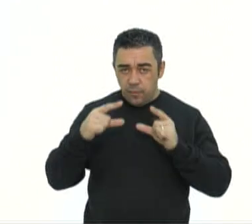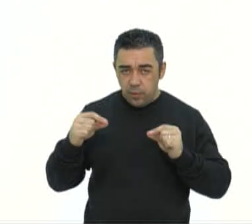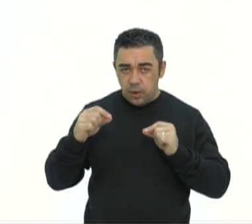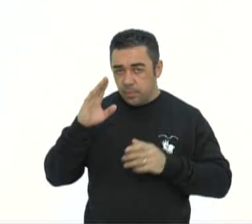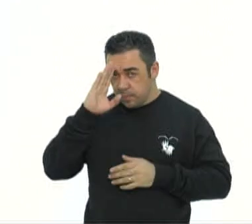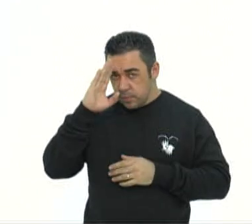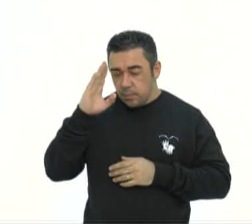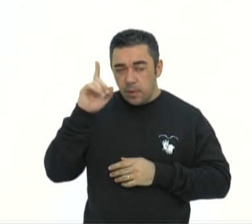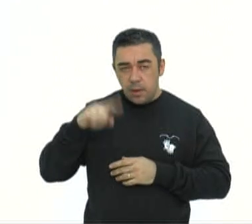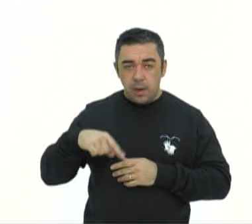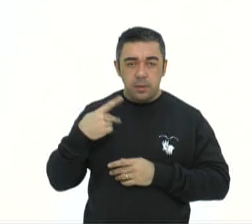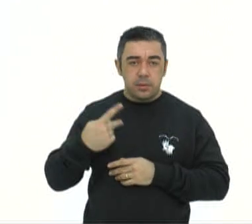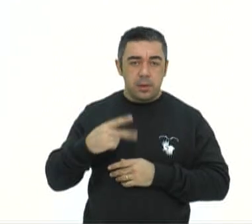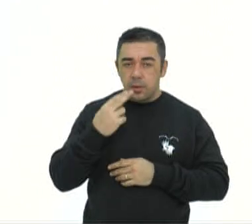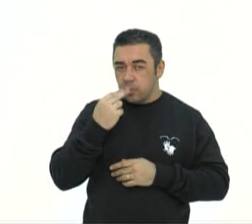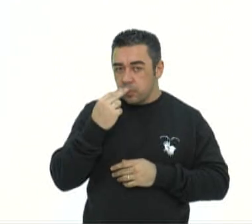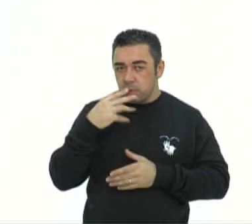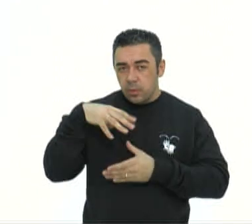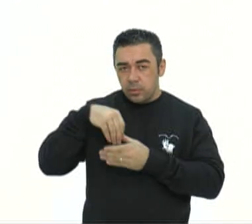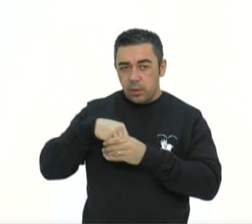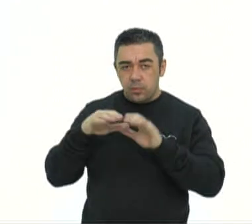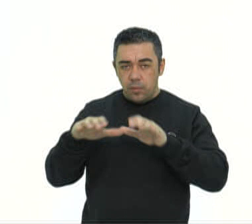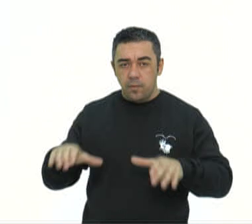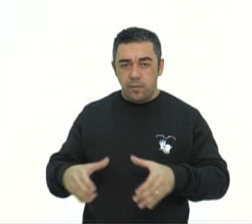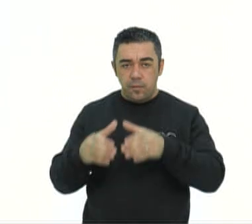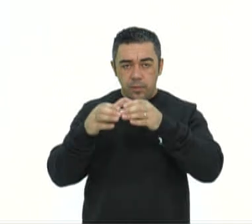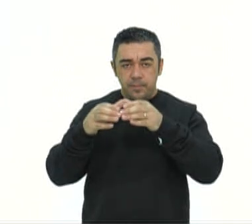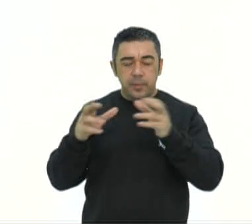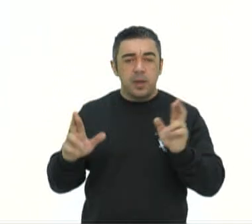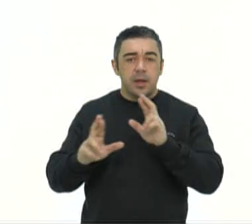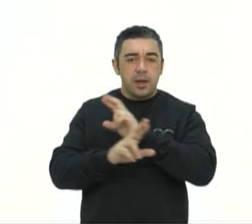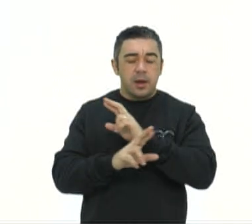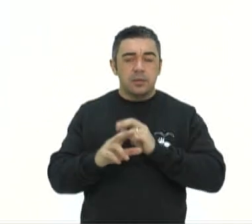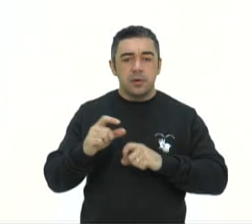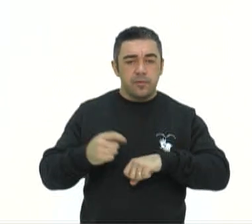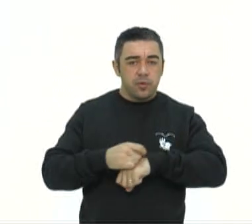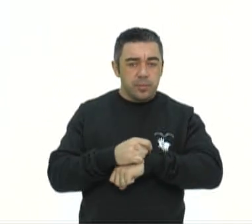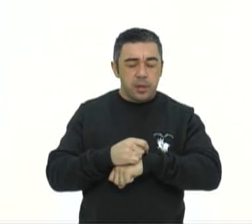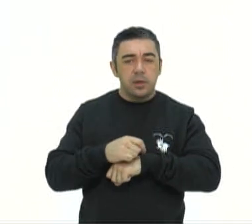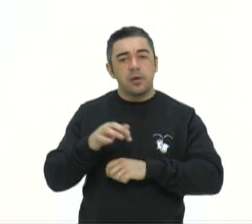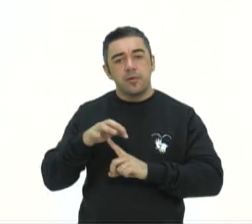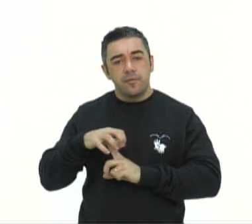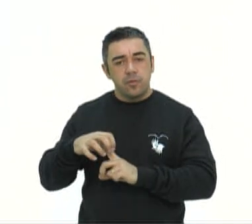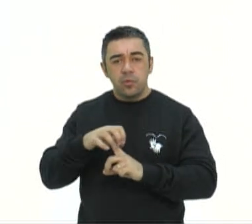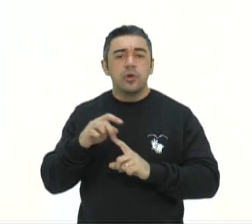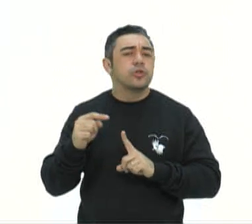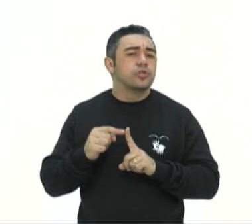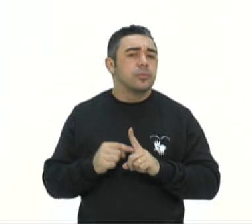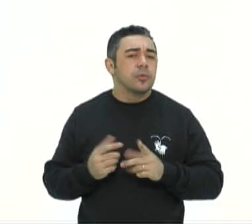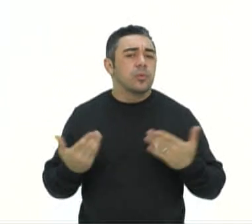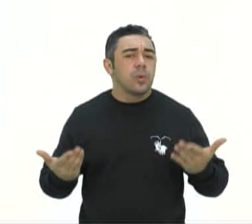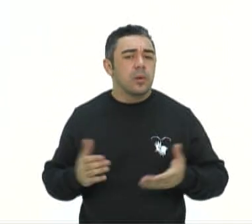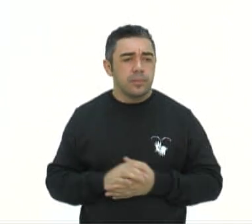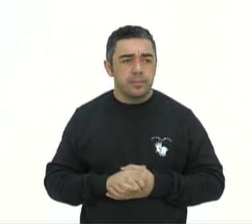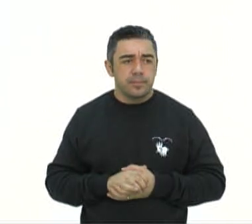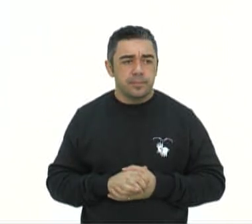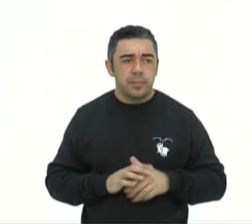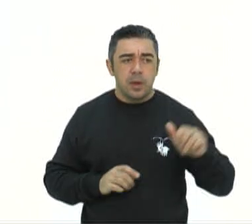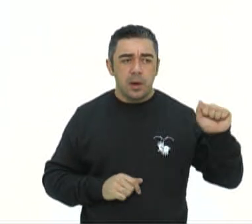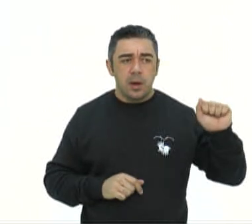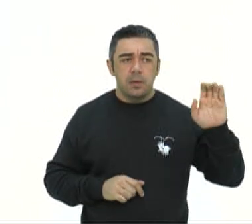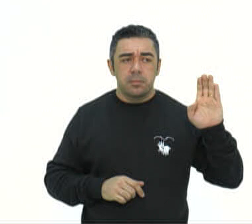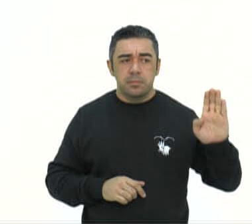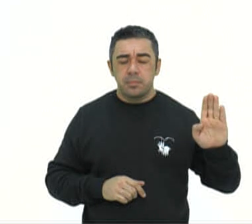principal fonte de nutrição dentro do ninho. A relação entre formiga e fungo é de qual tipo? Protocooperação,